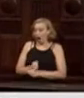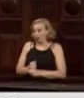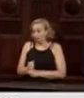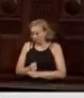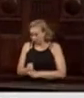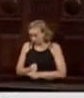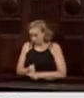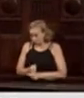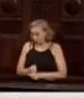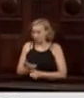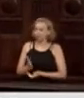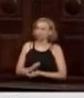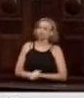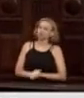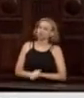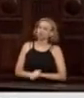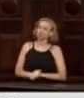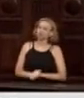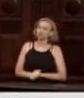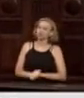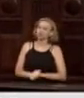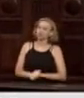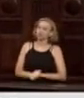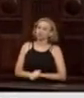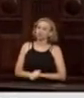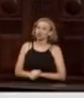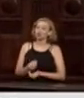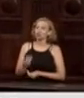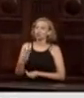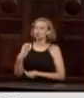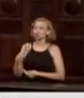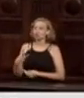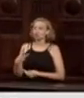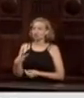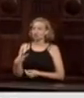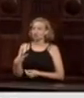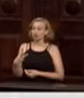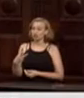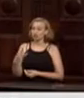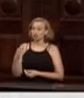Contas. Os 3 técnicos que expuseram os nomes